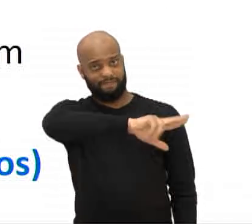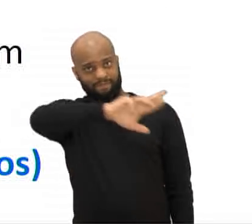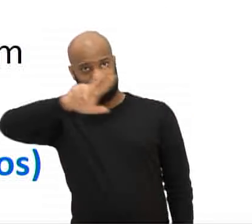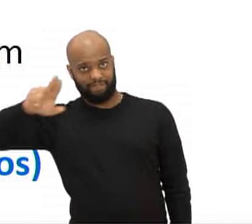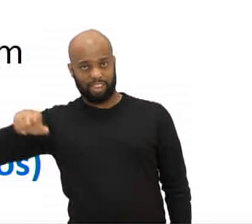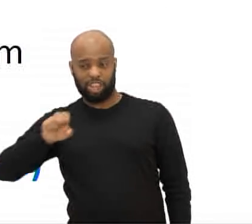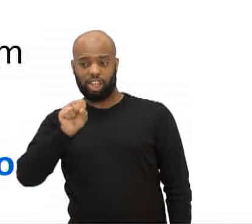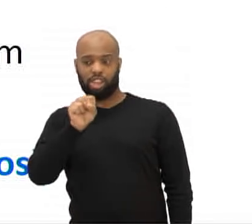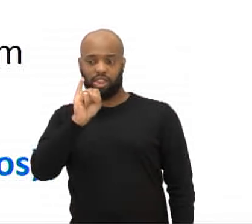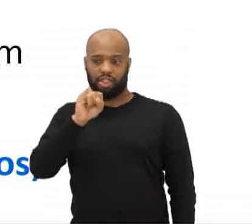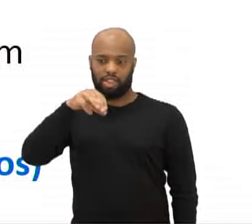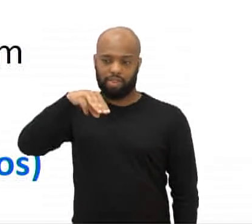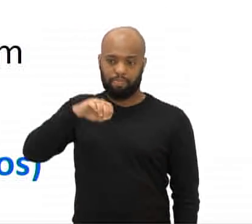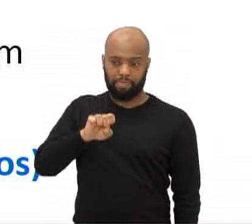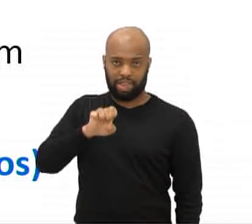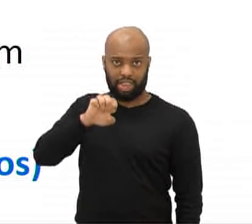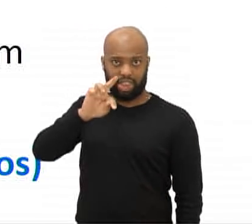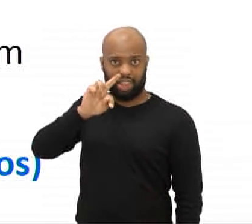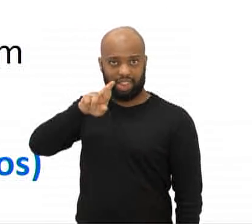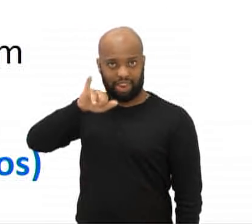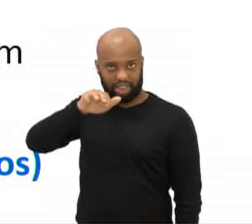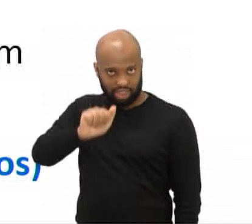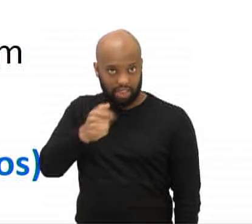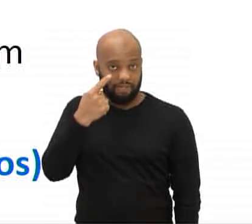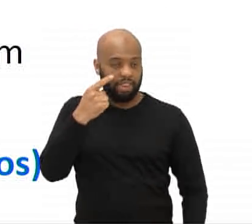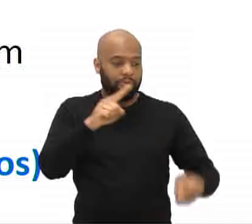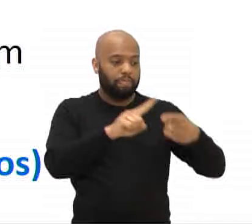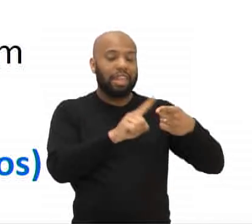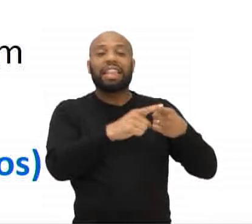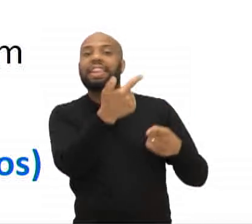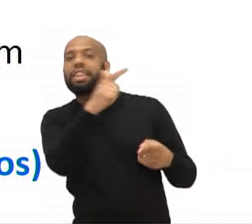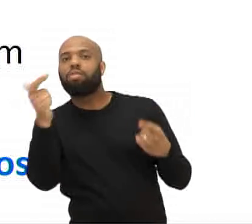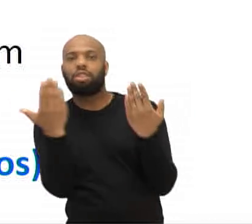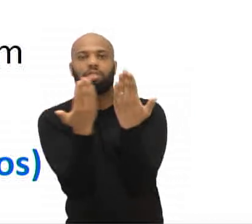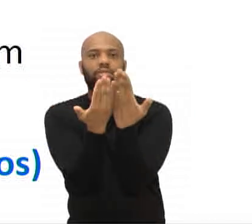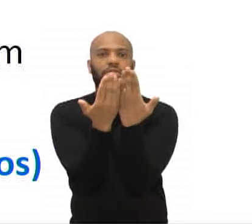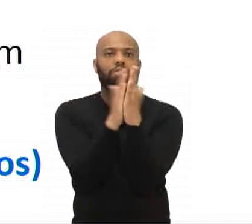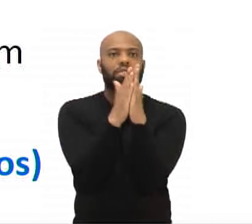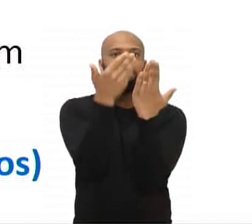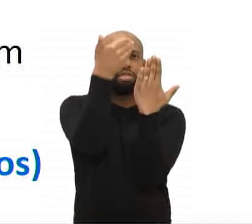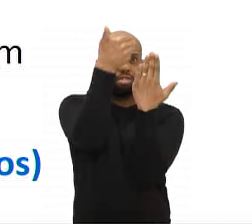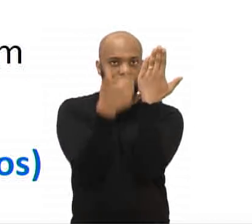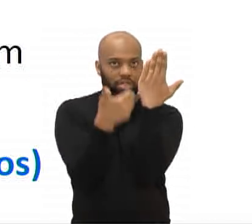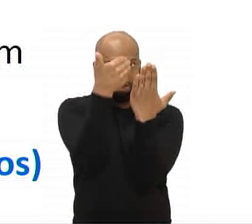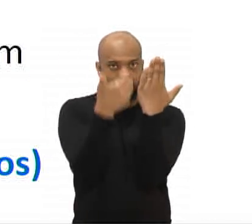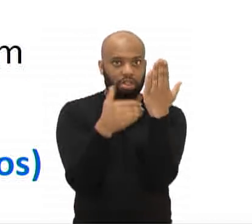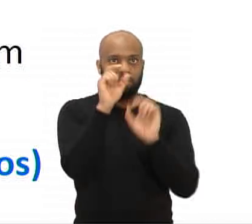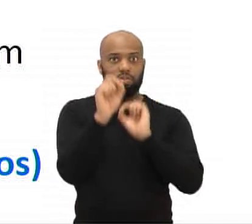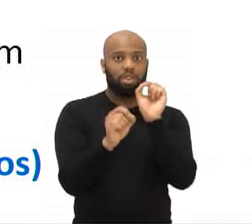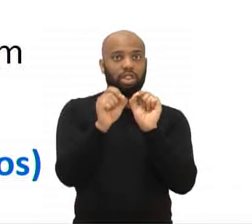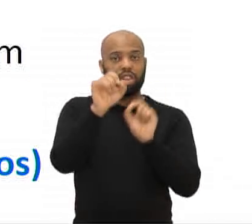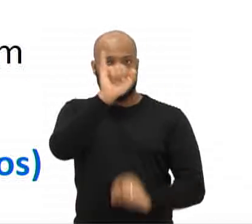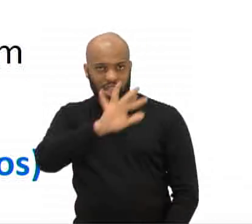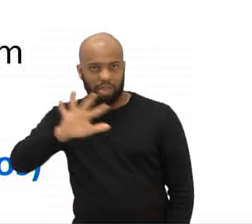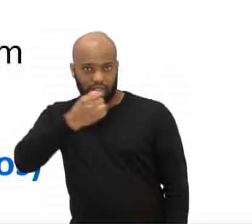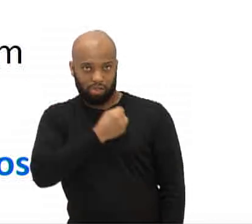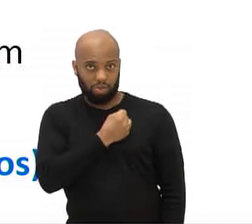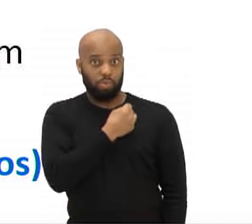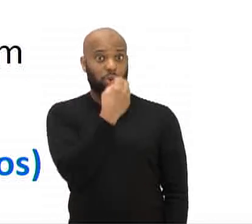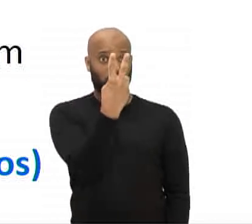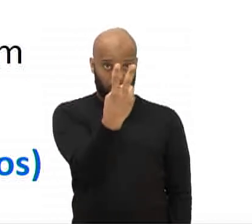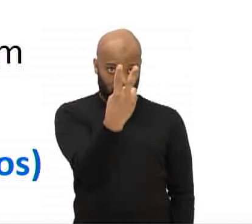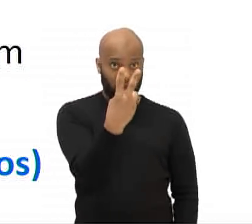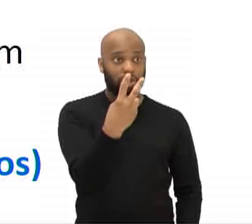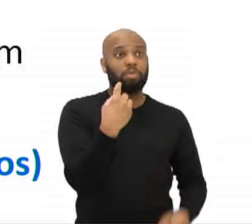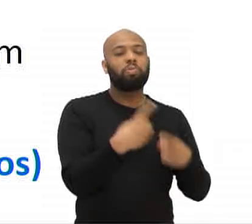letra A. Veja só. Não possuem eixo de simetria. seria a figura 2, pois se a